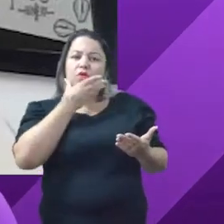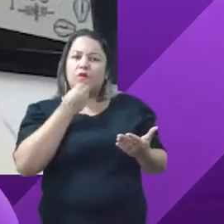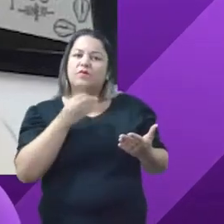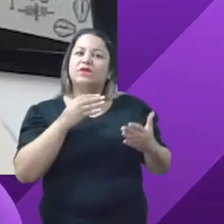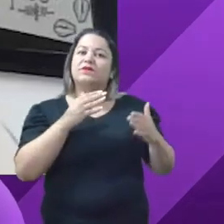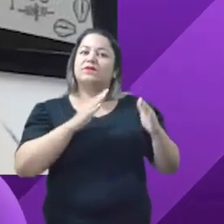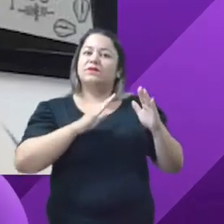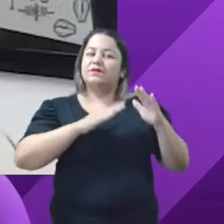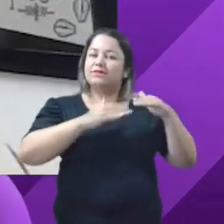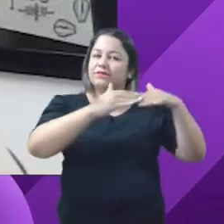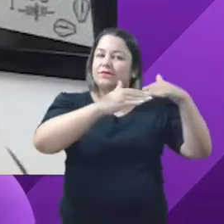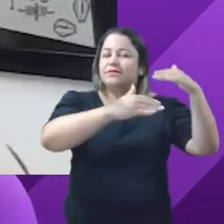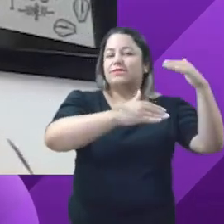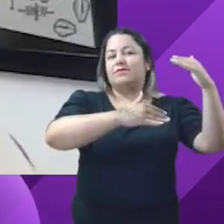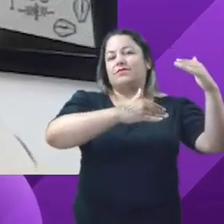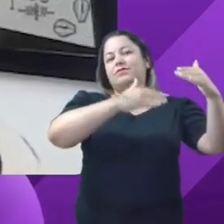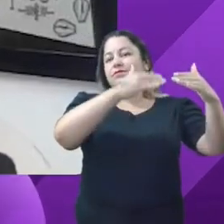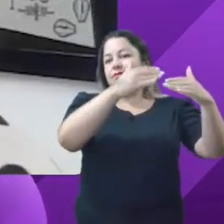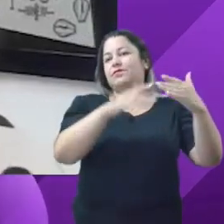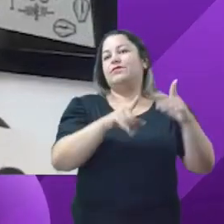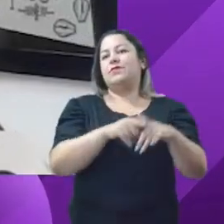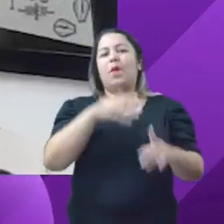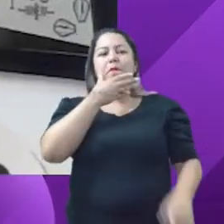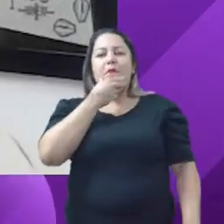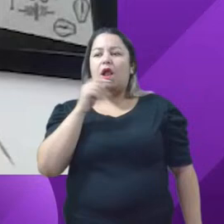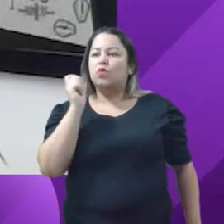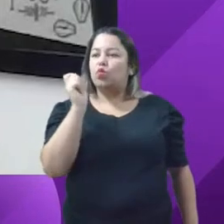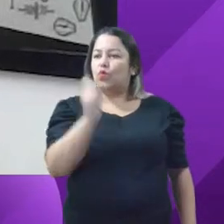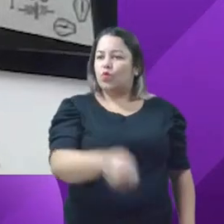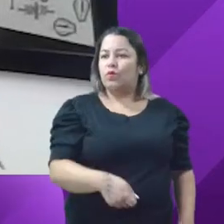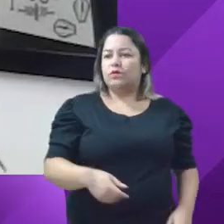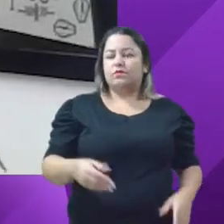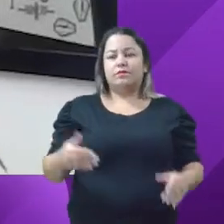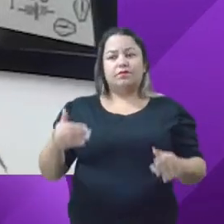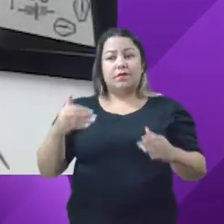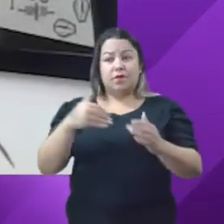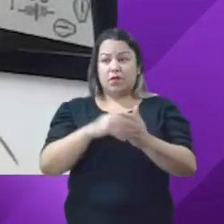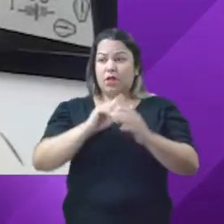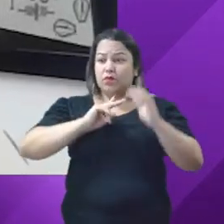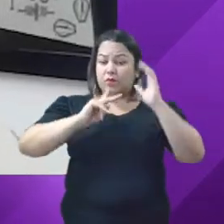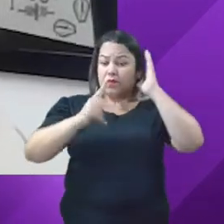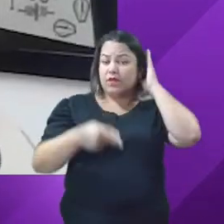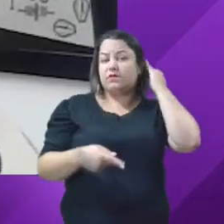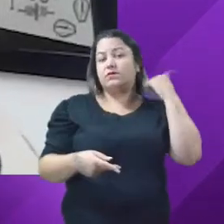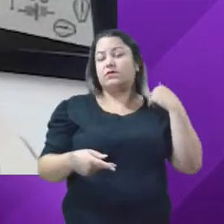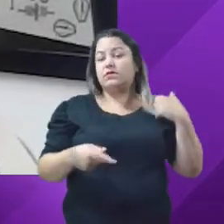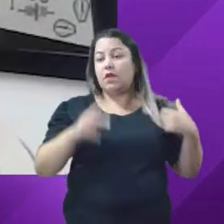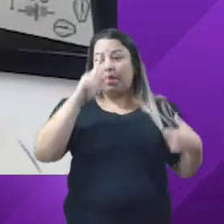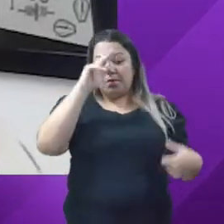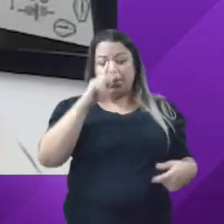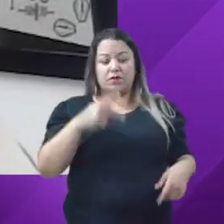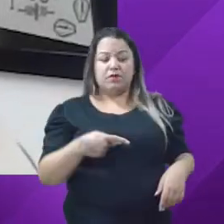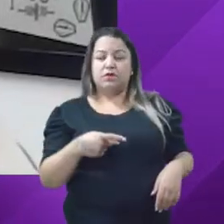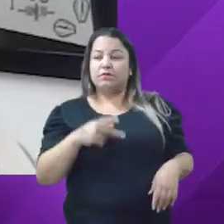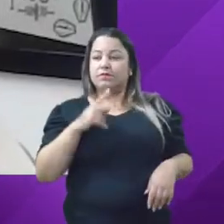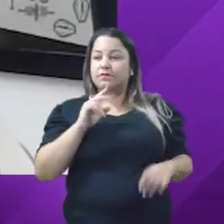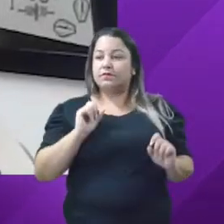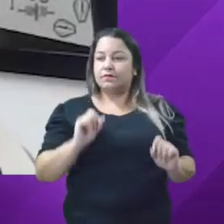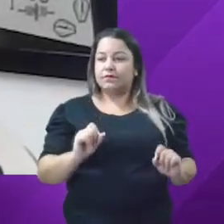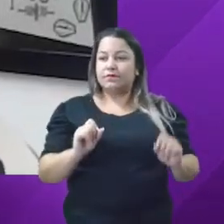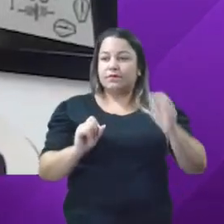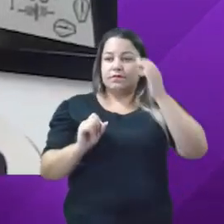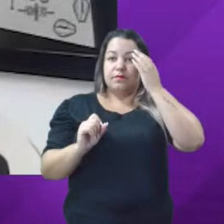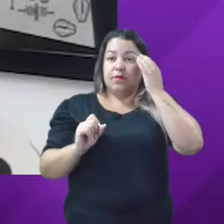machistas, disseminando a misoginia e com muitas questões guardadas para si. Então, é importante a gente ressaltar, né,